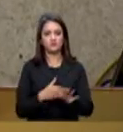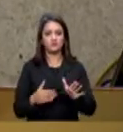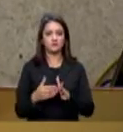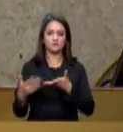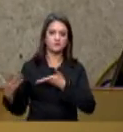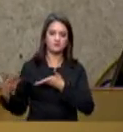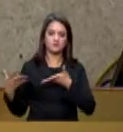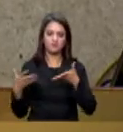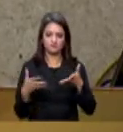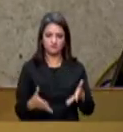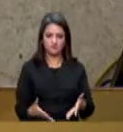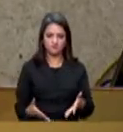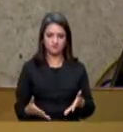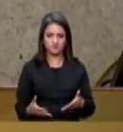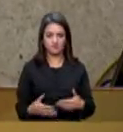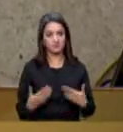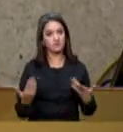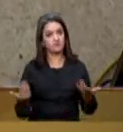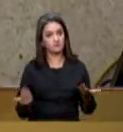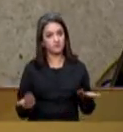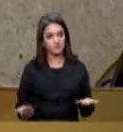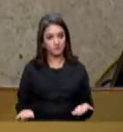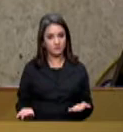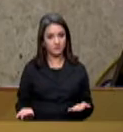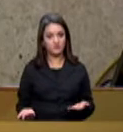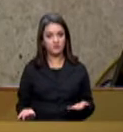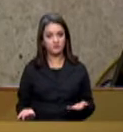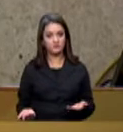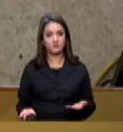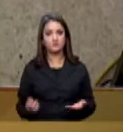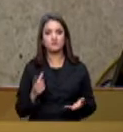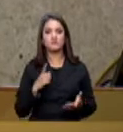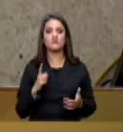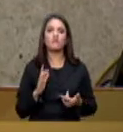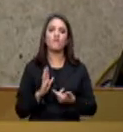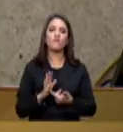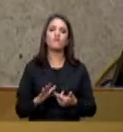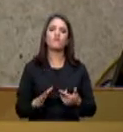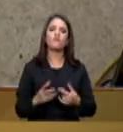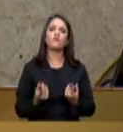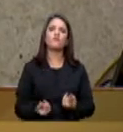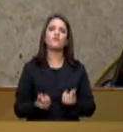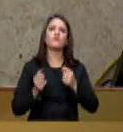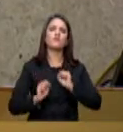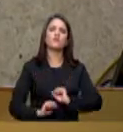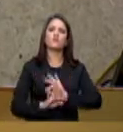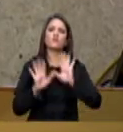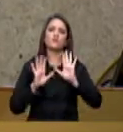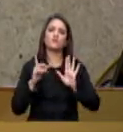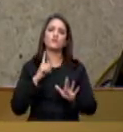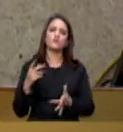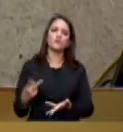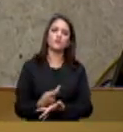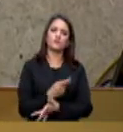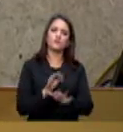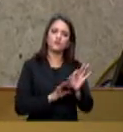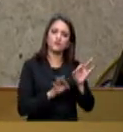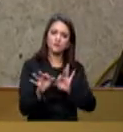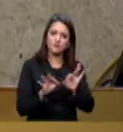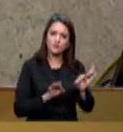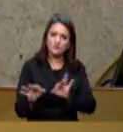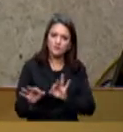monopólio natural. Tal fator descortina-se a partir dos altos custos inerentes ao